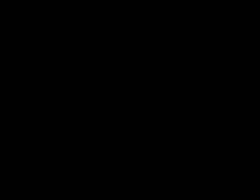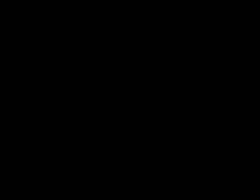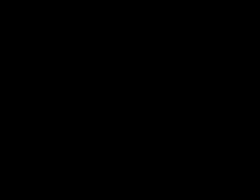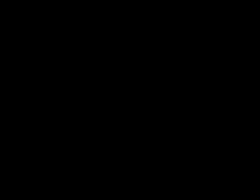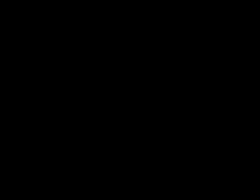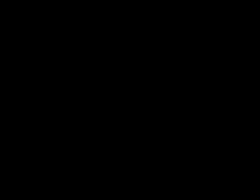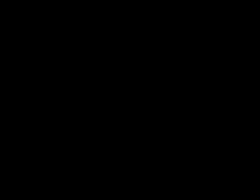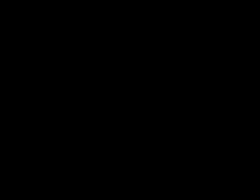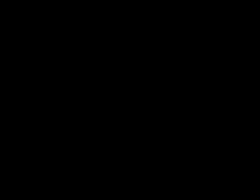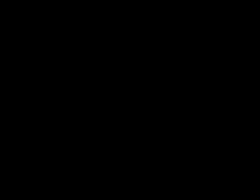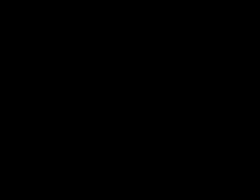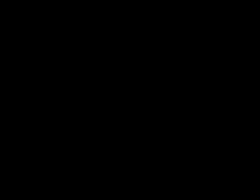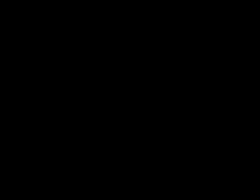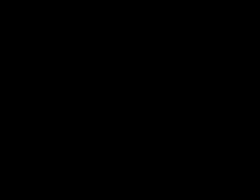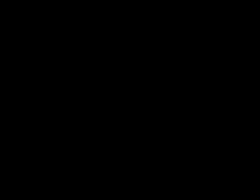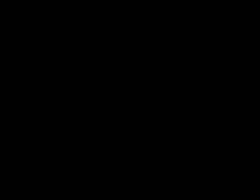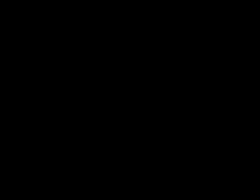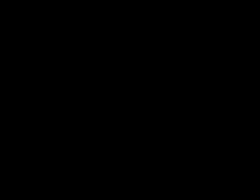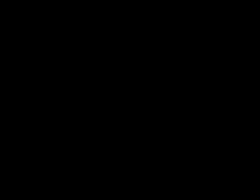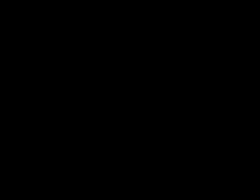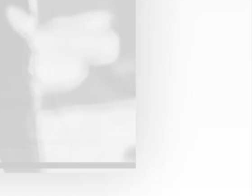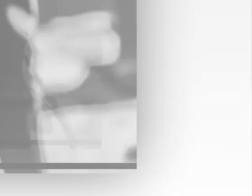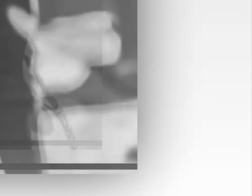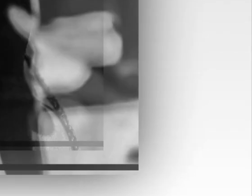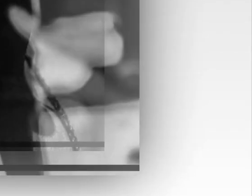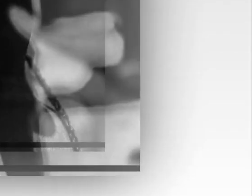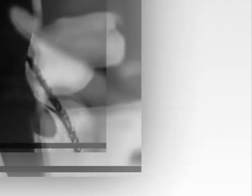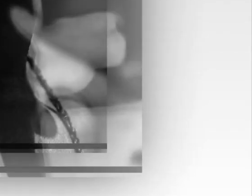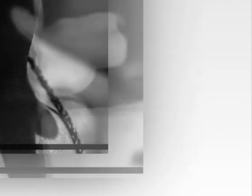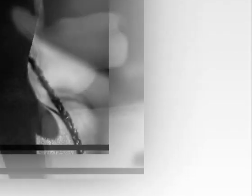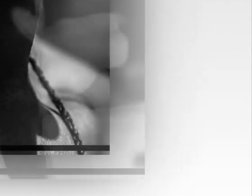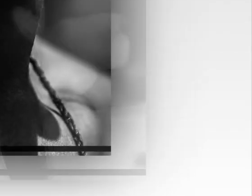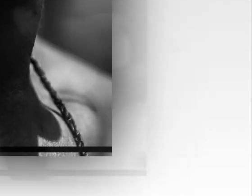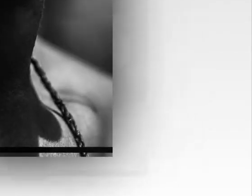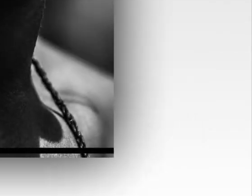eu vi o Socó subindo a ladeira.